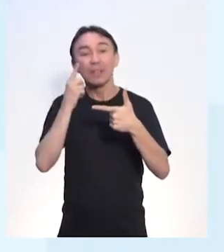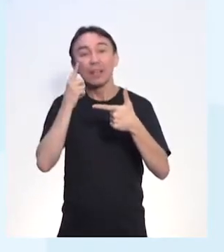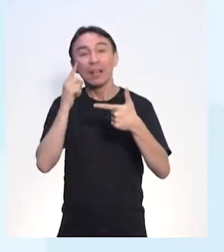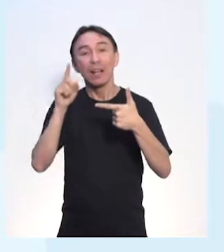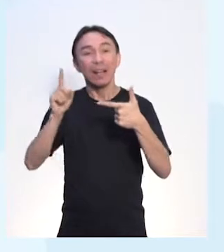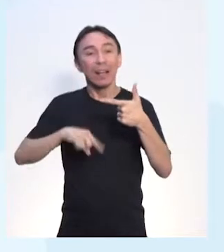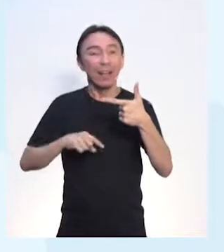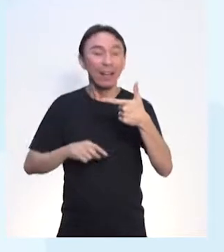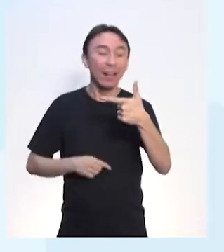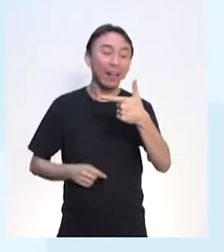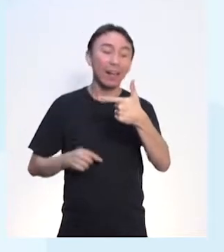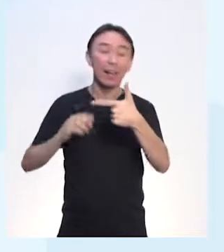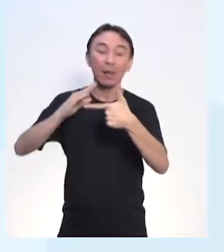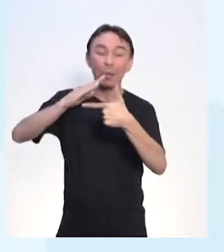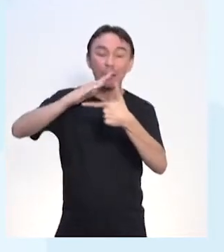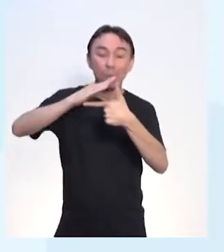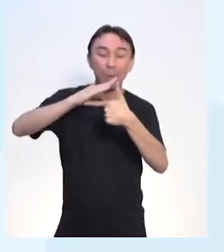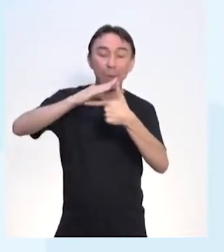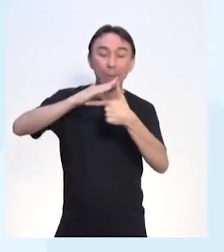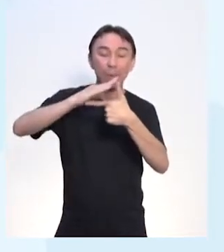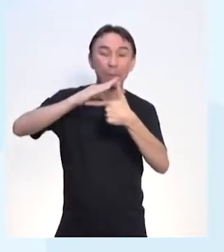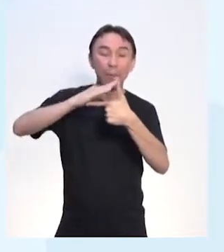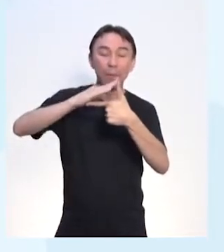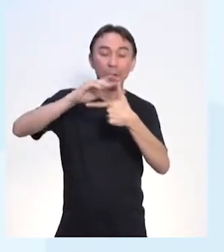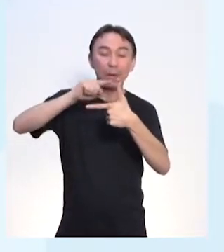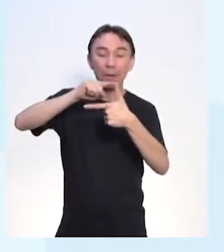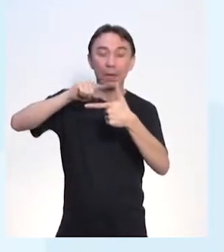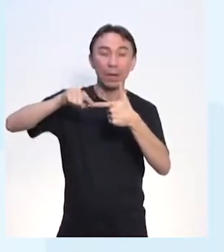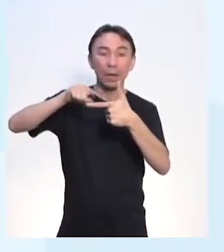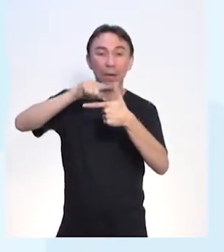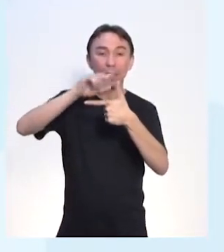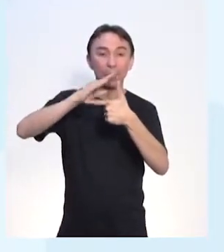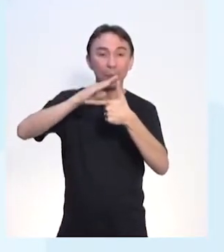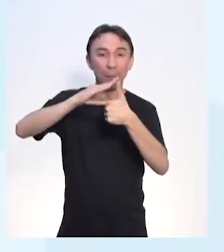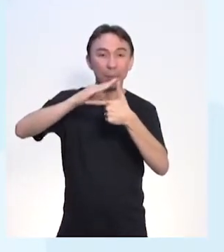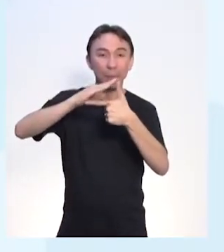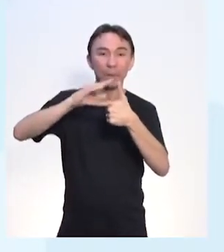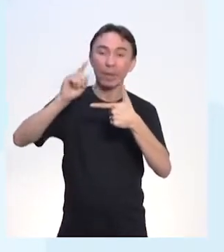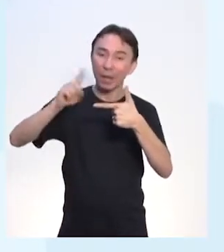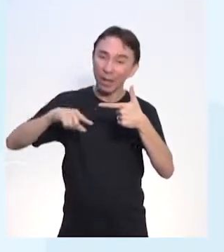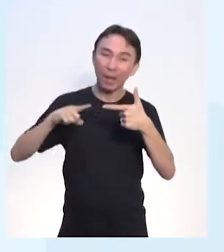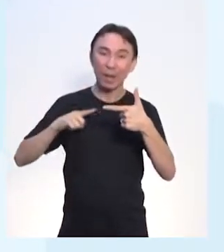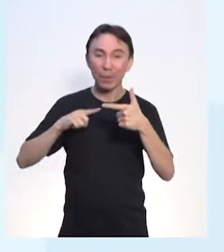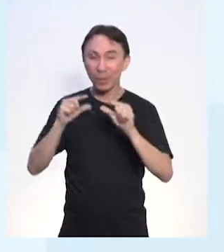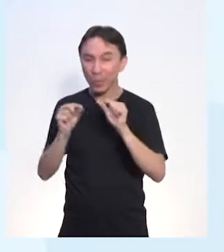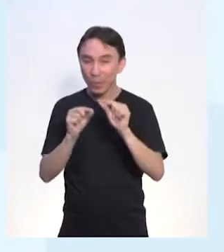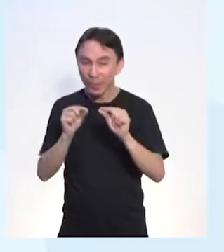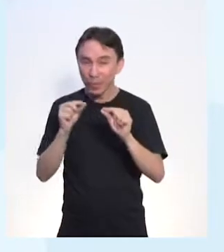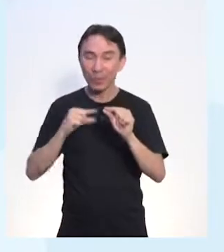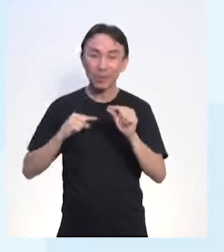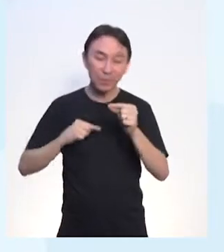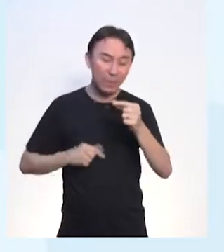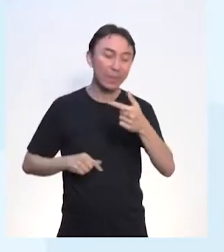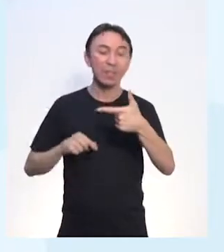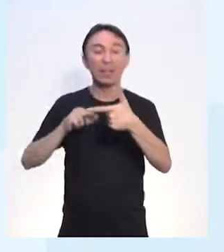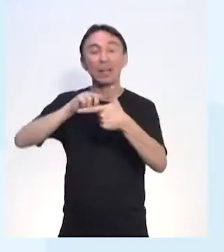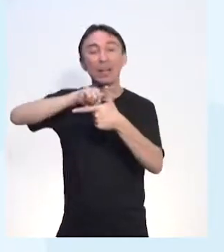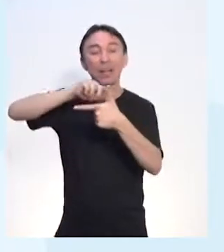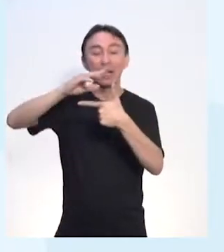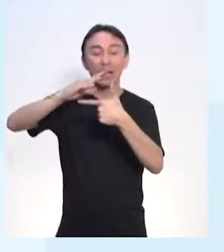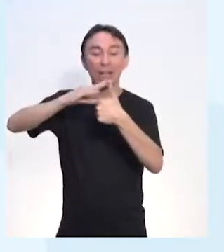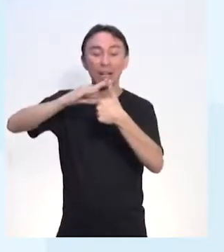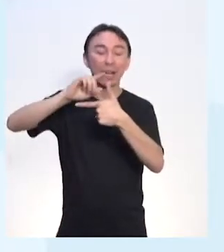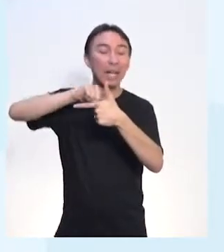que B no triângulo azul claro é o cateto maior. E no triângulo azul escuro, o